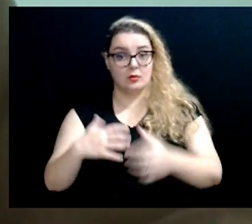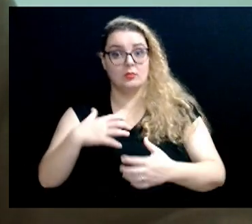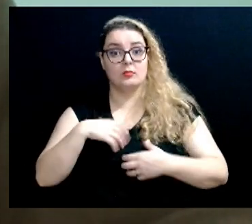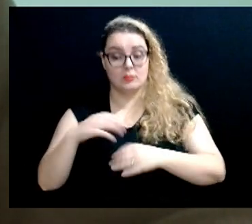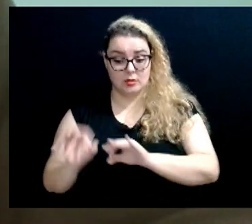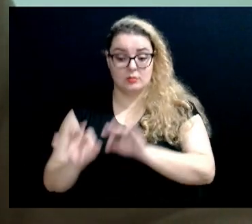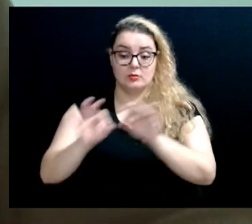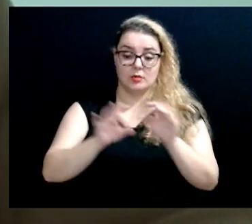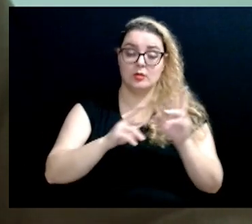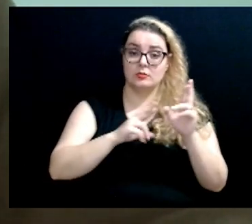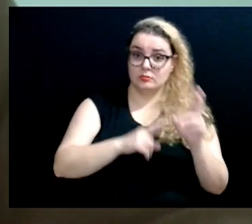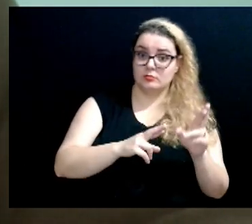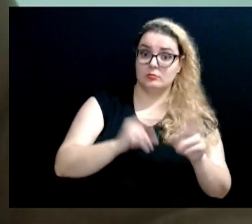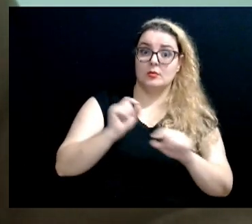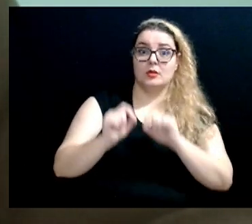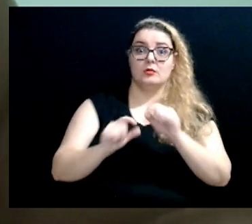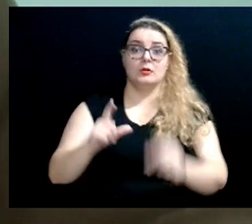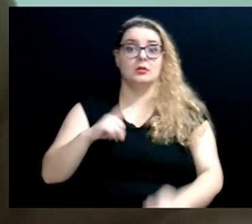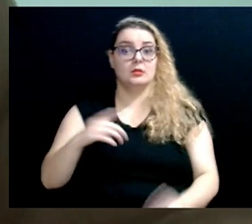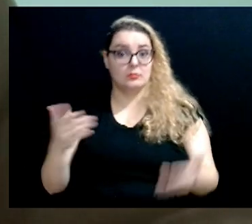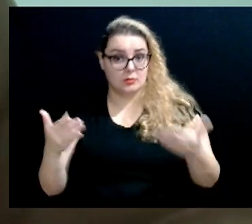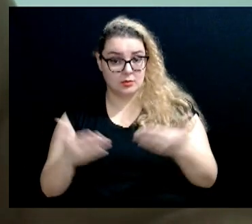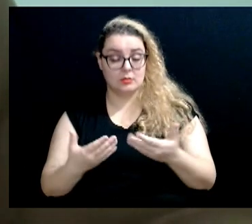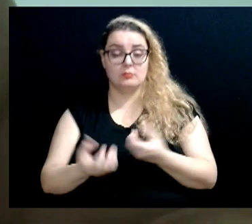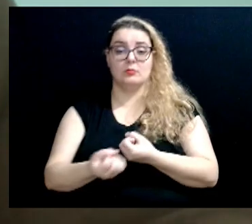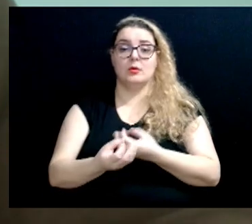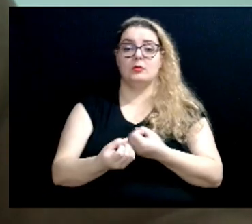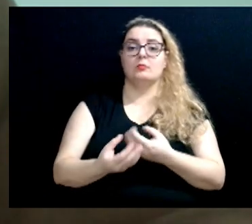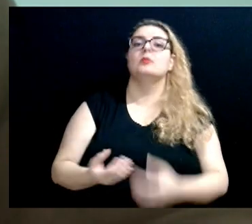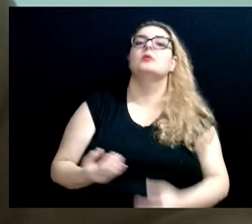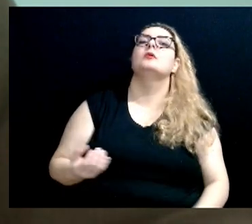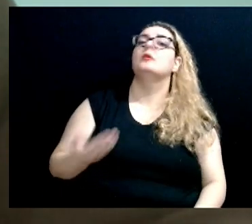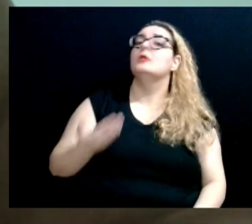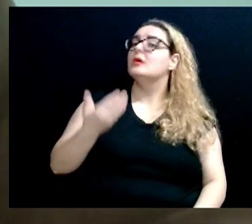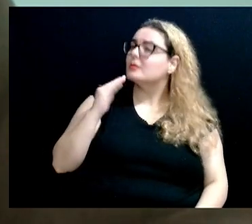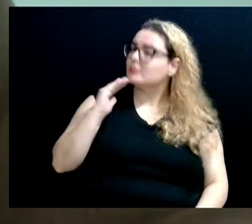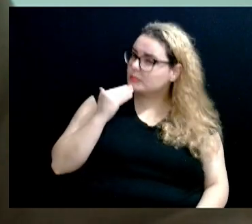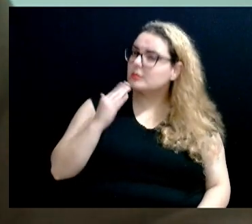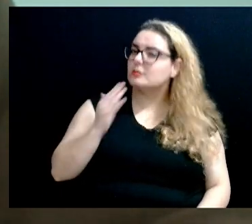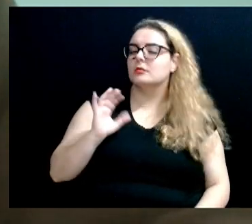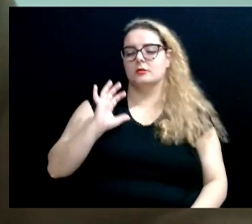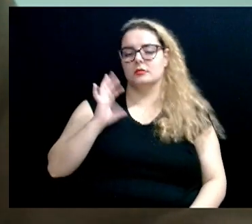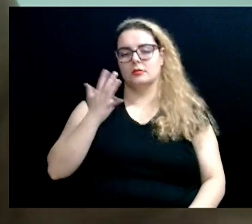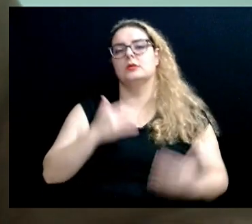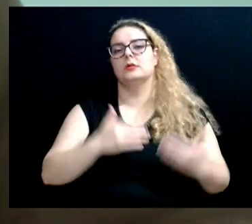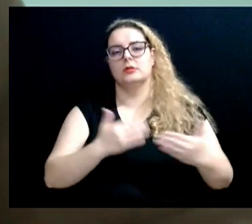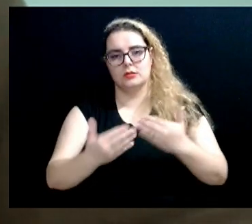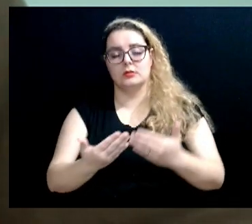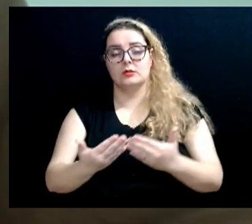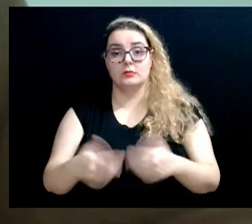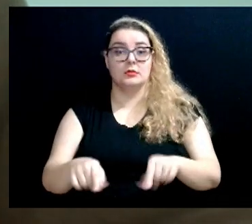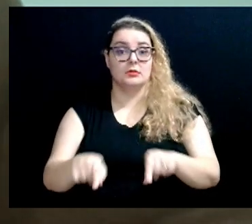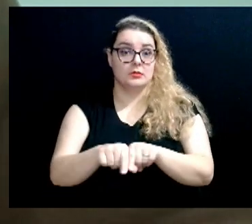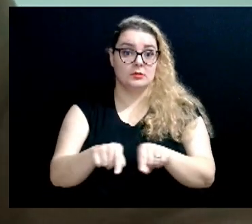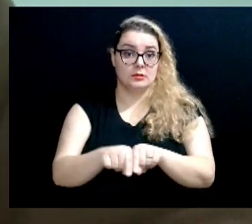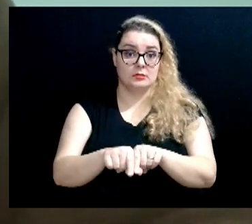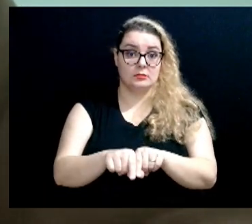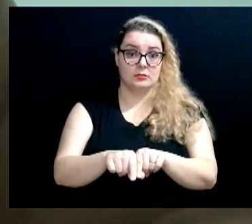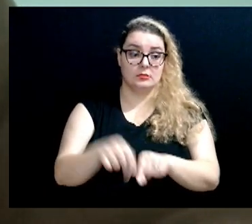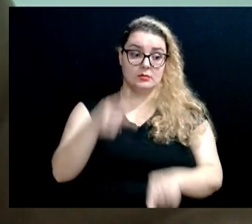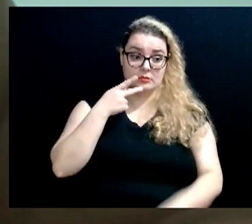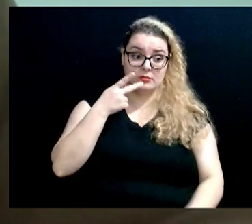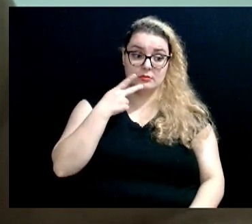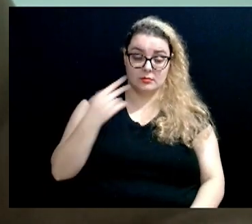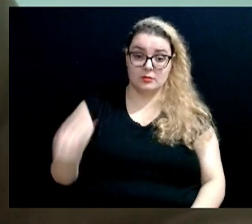Mas o que a gente tem hoje são informações ainda bastante falhas daquilo que vem acontecendo. Inclusive, você tocou num ponto muito